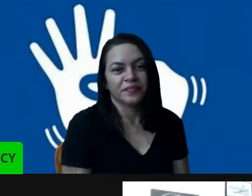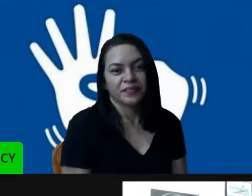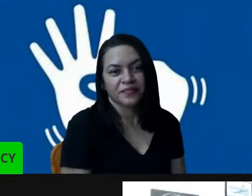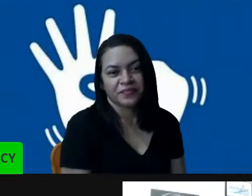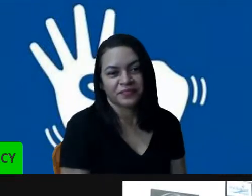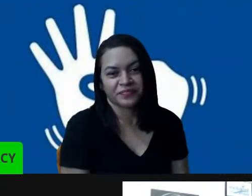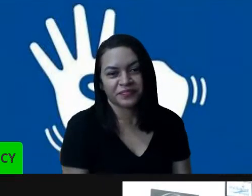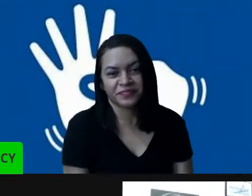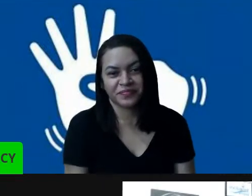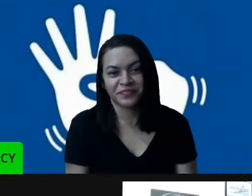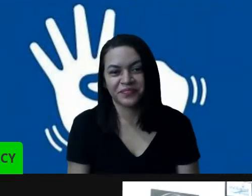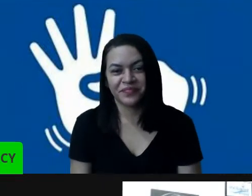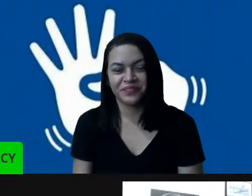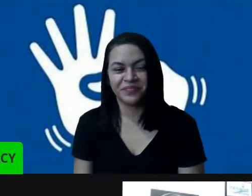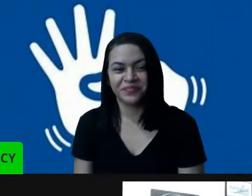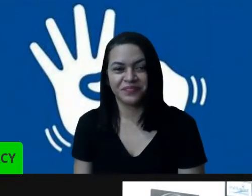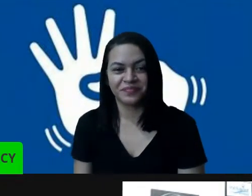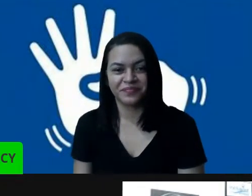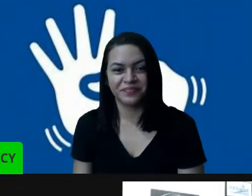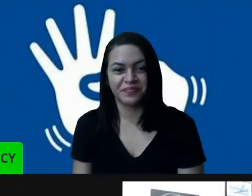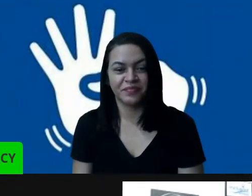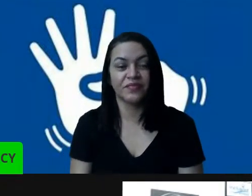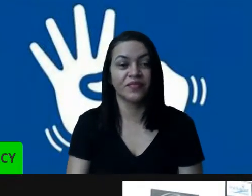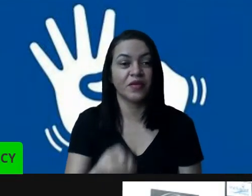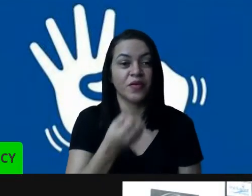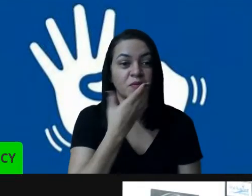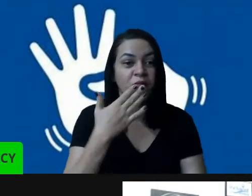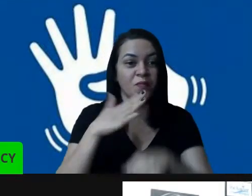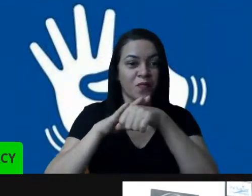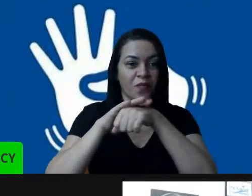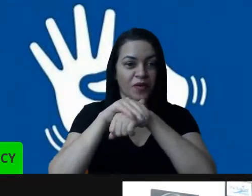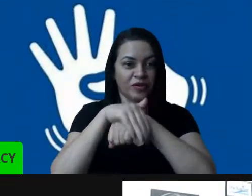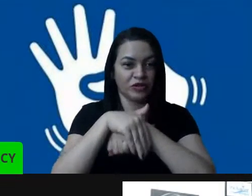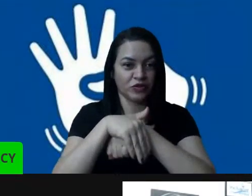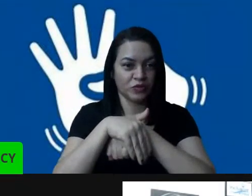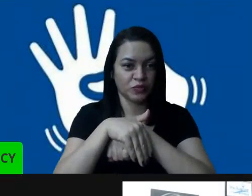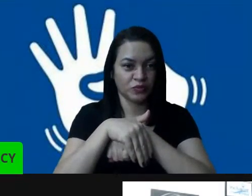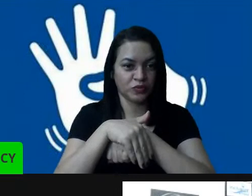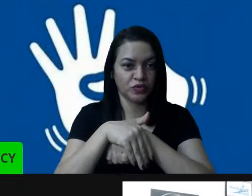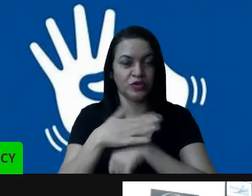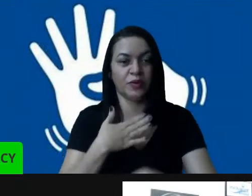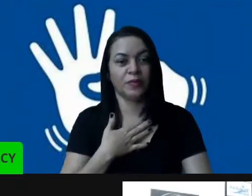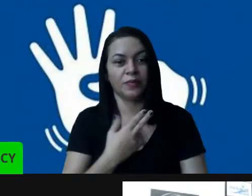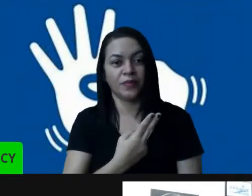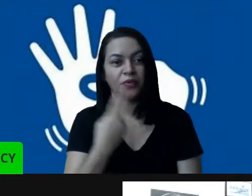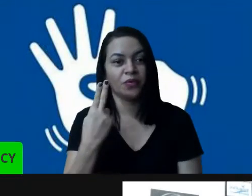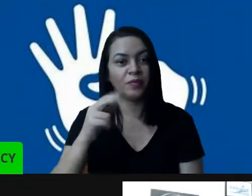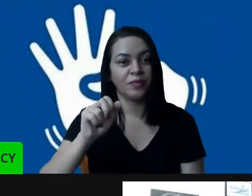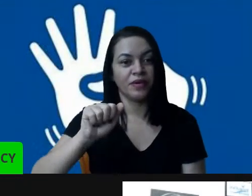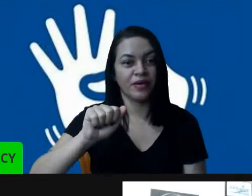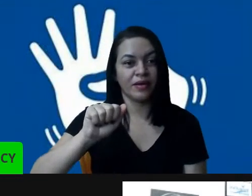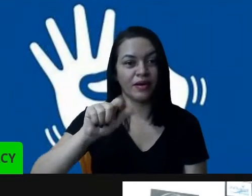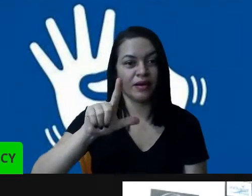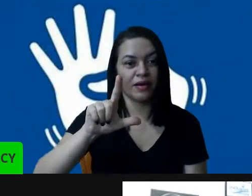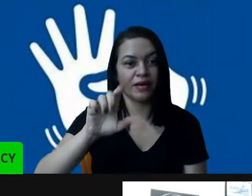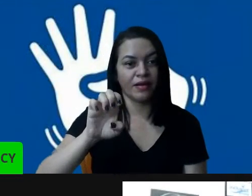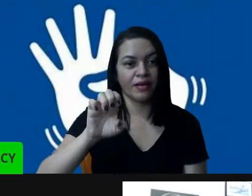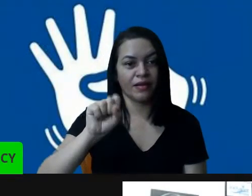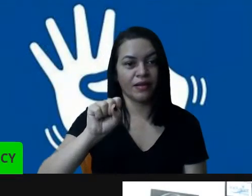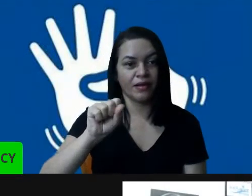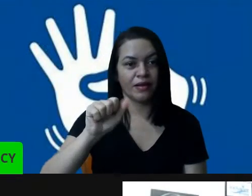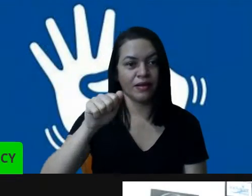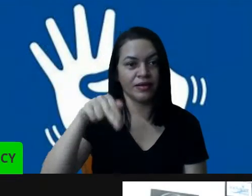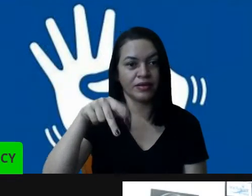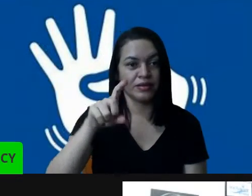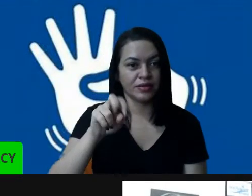Tem um delayzinho. Boa noite. Eu me chamo Alessandra Pajama, eu sou produtora